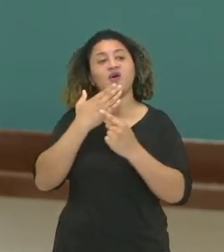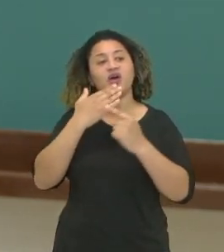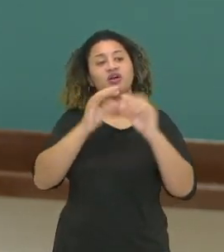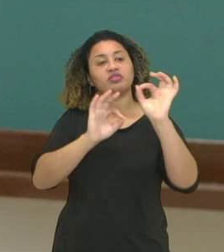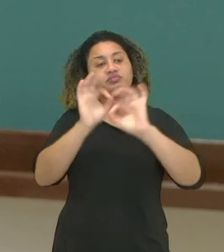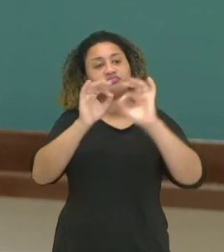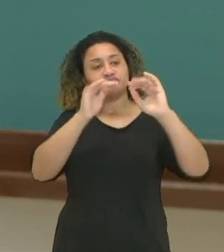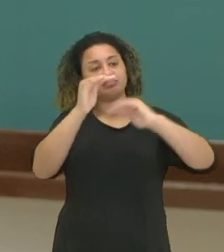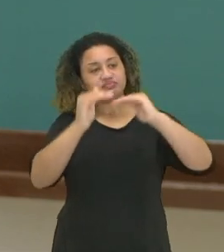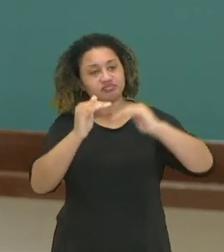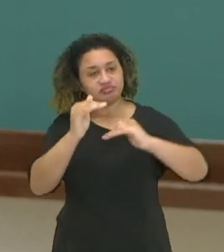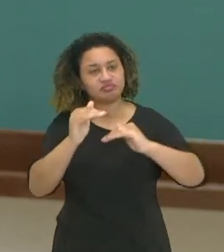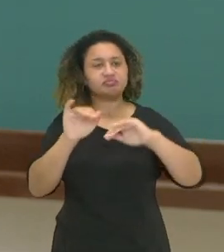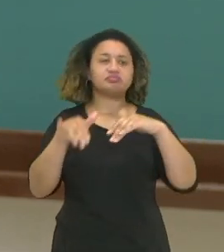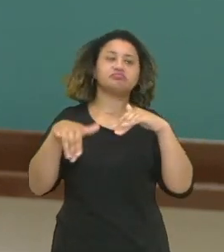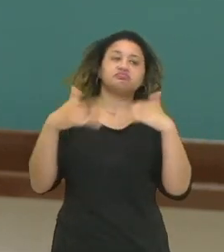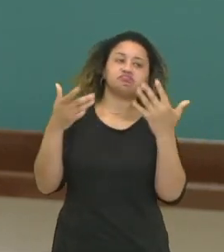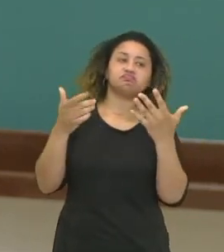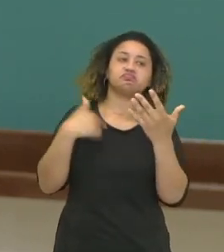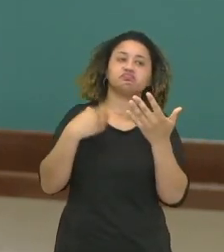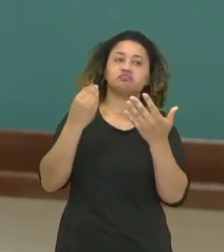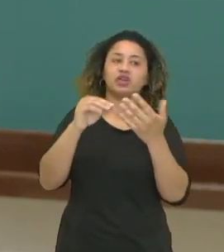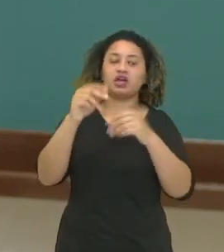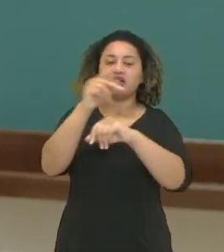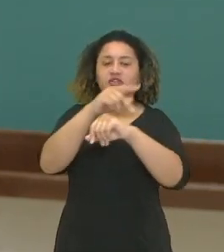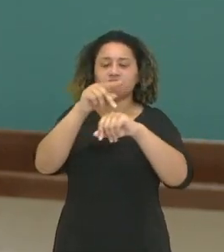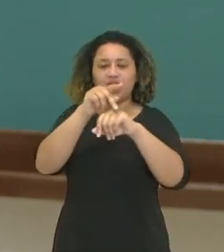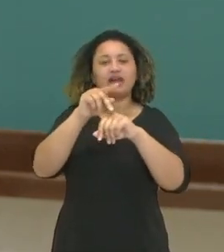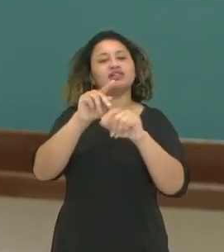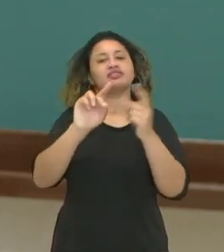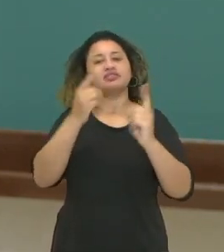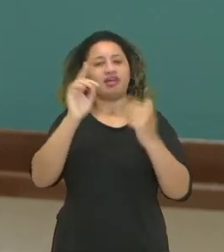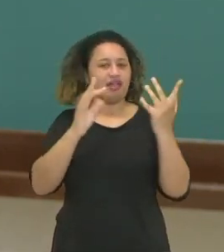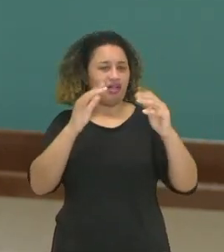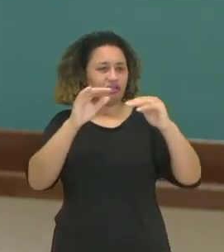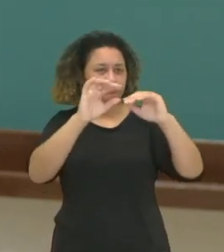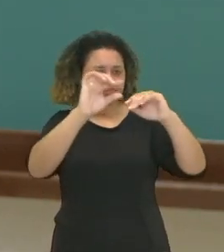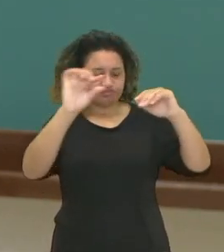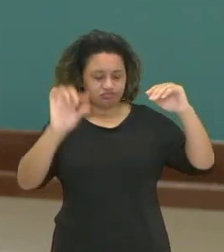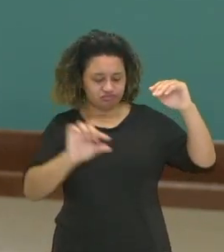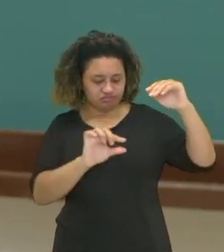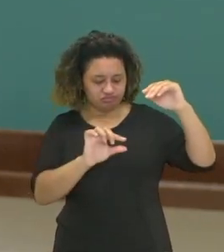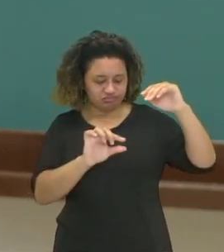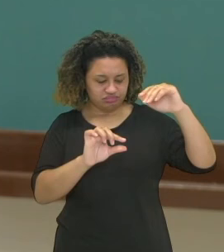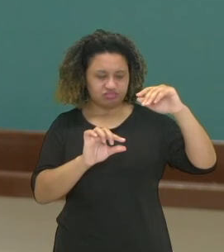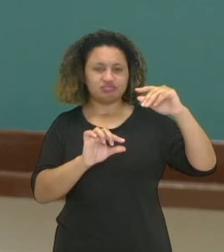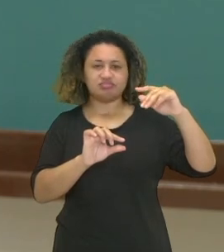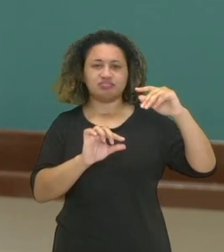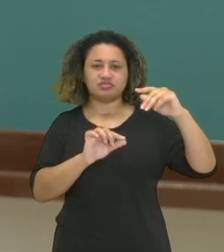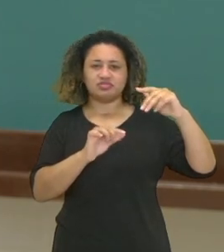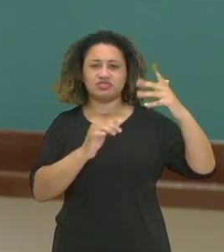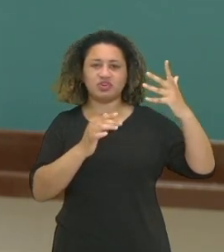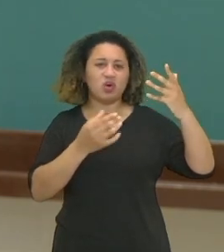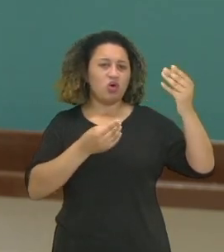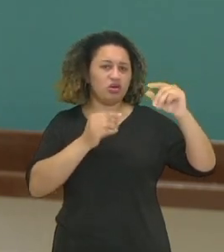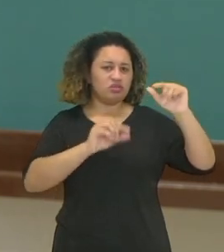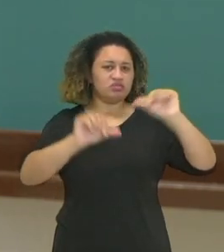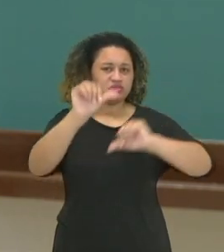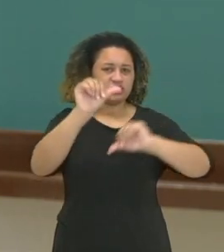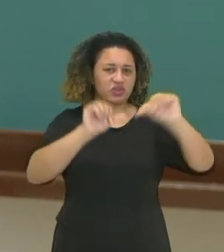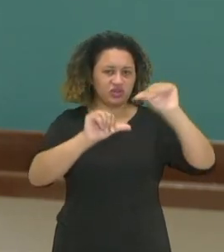sequência. Será que se eu pusesse O País do Carnaval, O Amor Acaba toda terça, daria